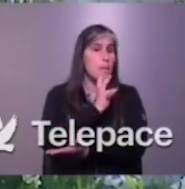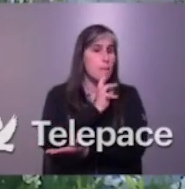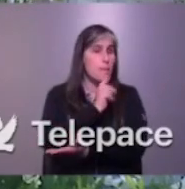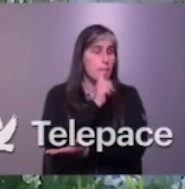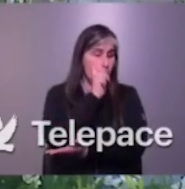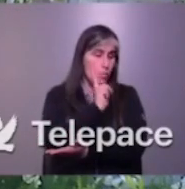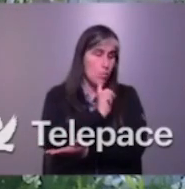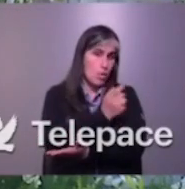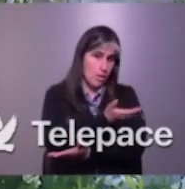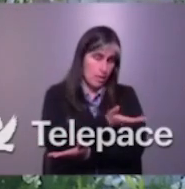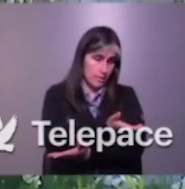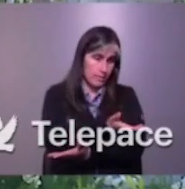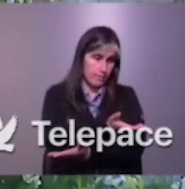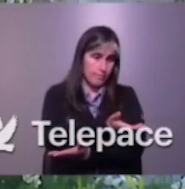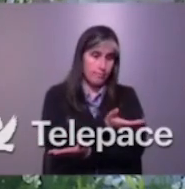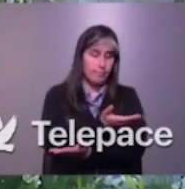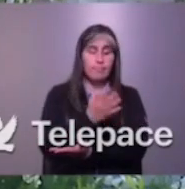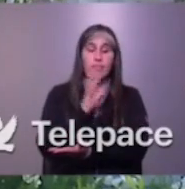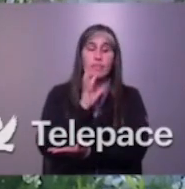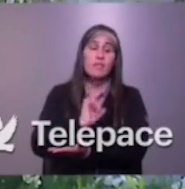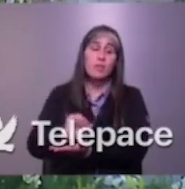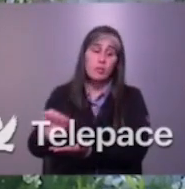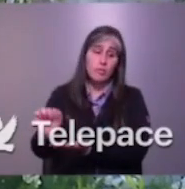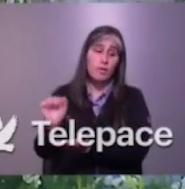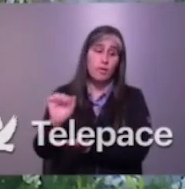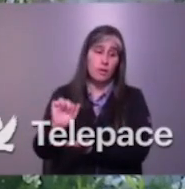miłował, rzekł do matki: